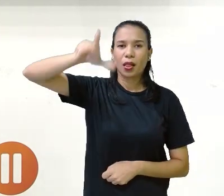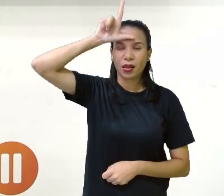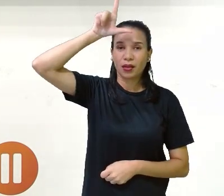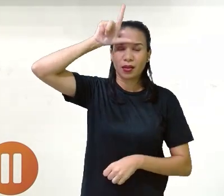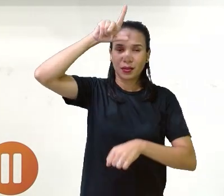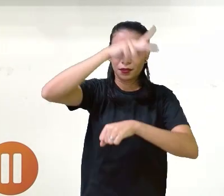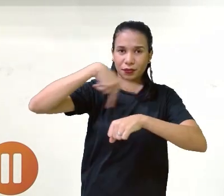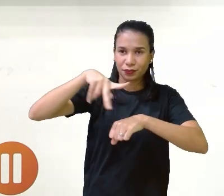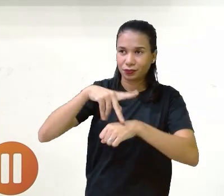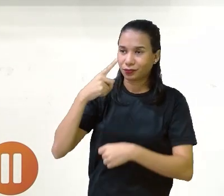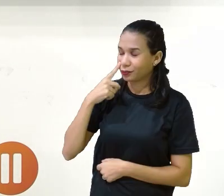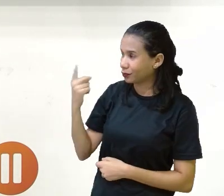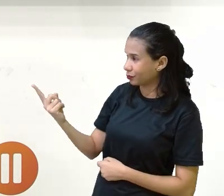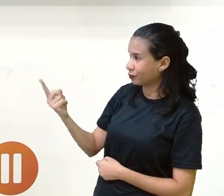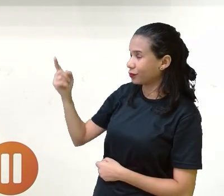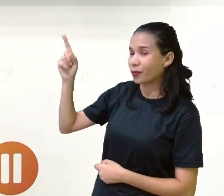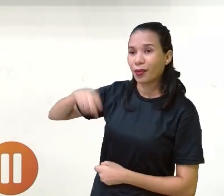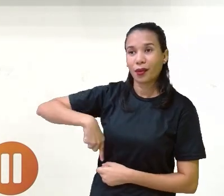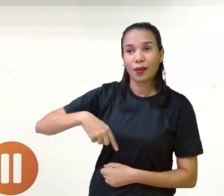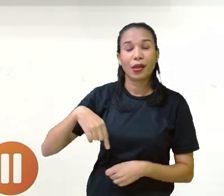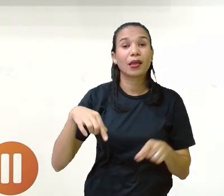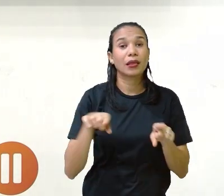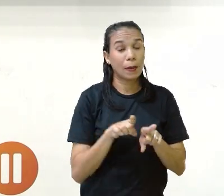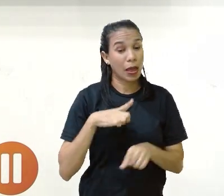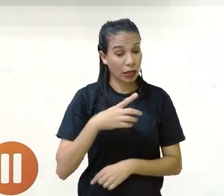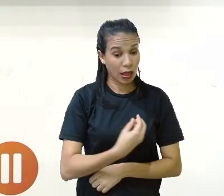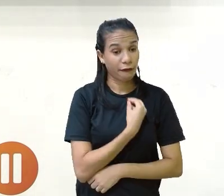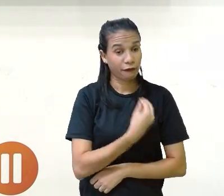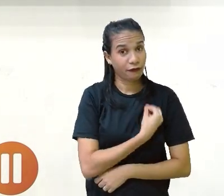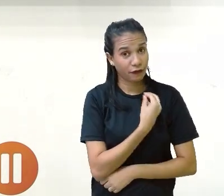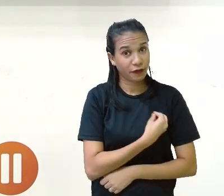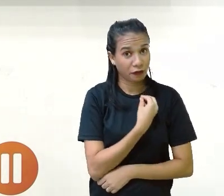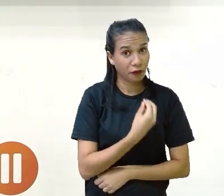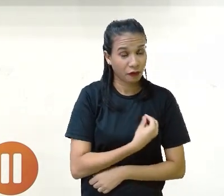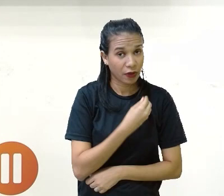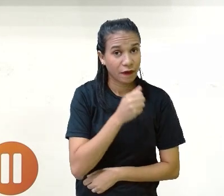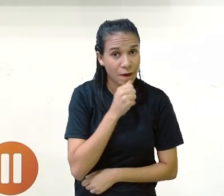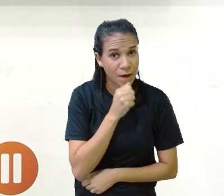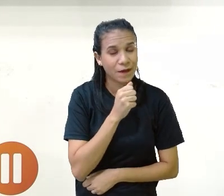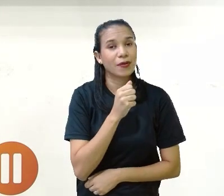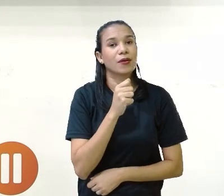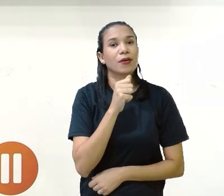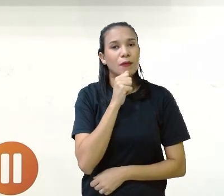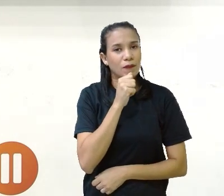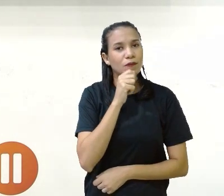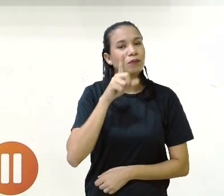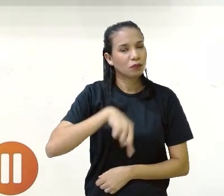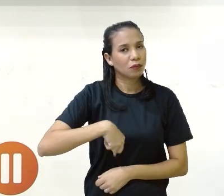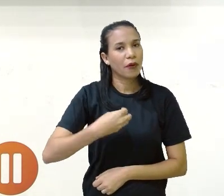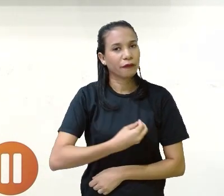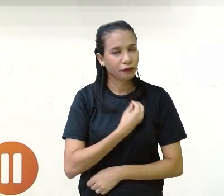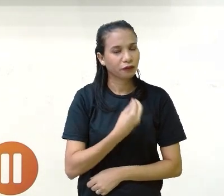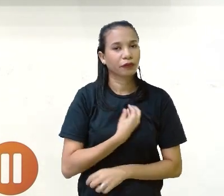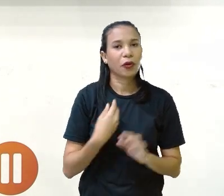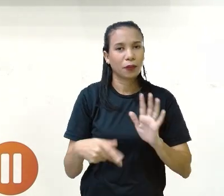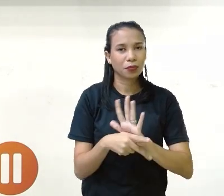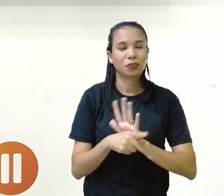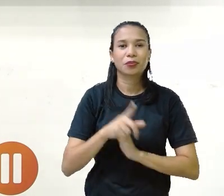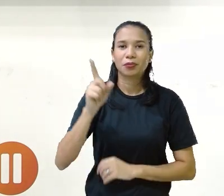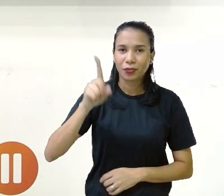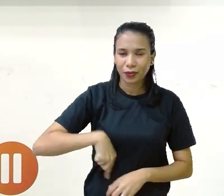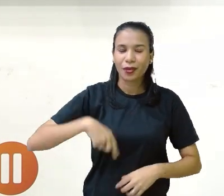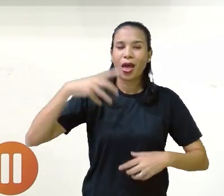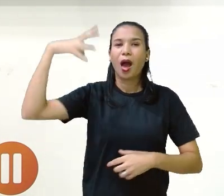países, que é o caso da nossa rainha e está viva, viu? O regime da Inglaterra é uma monarquia, por isso que é